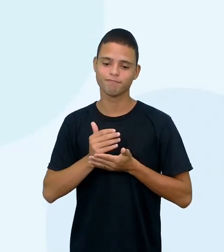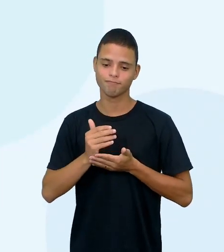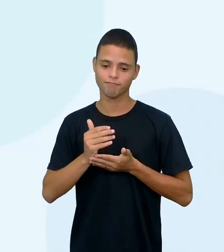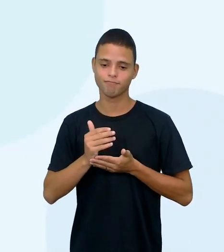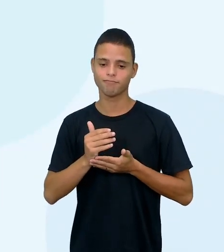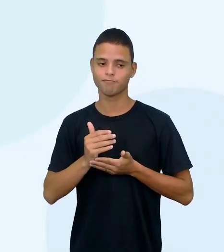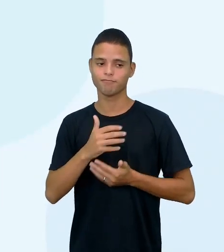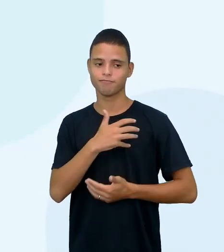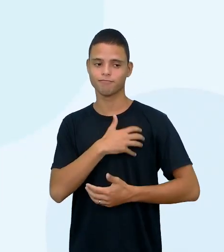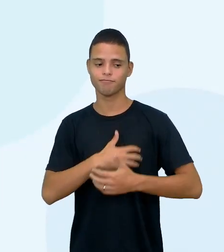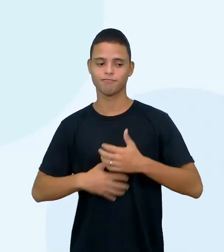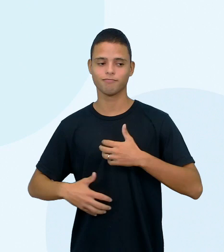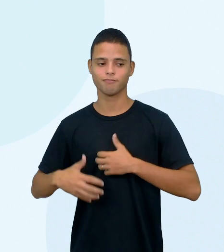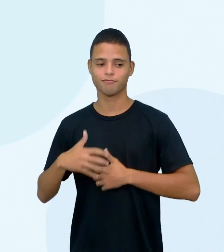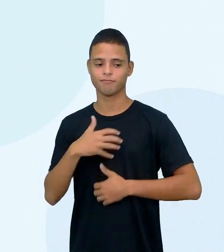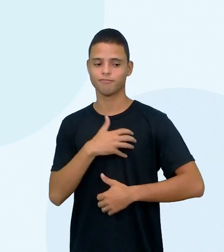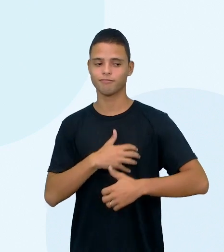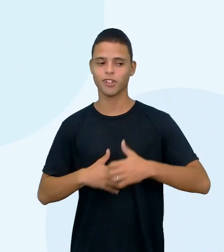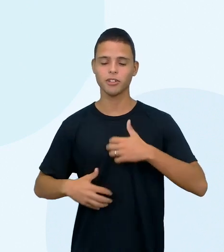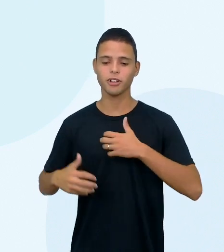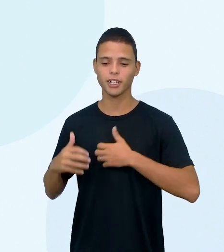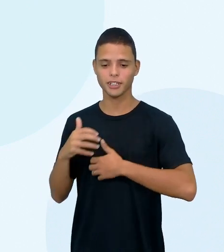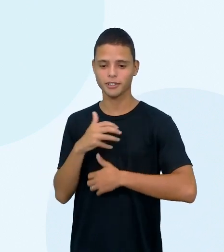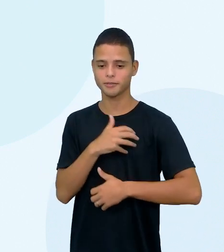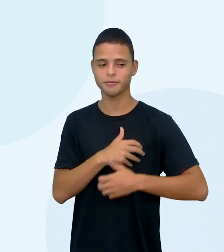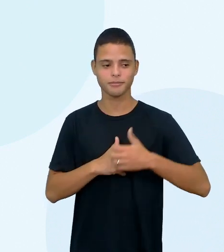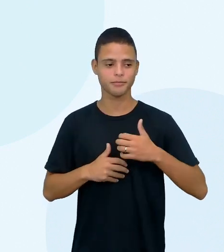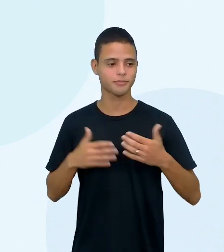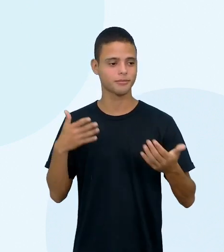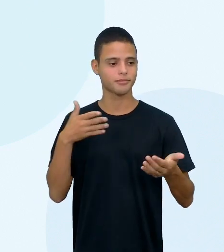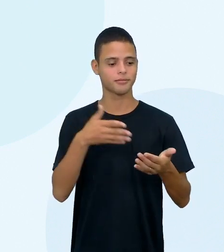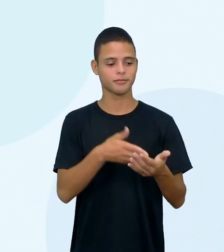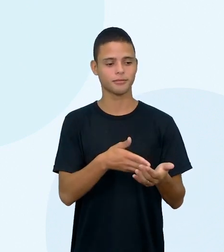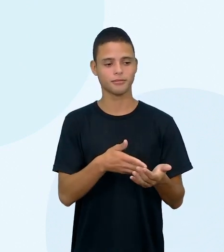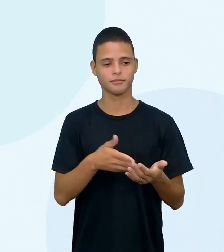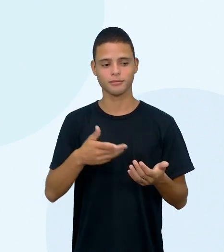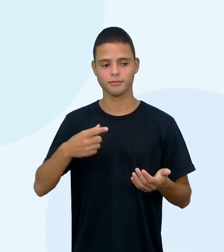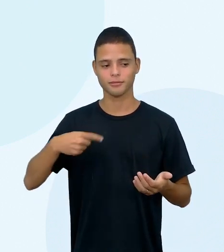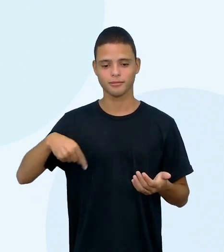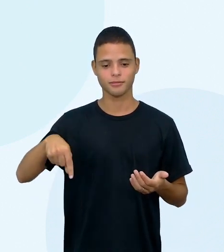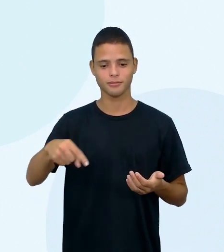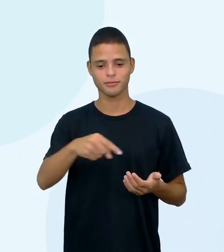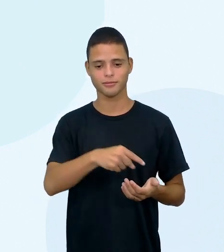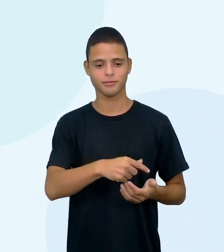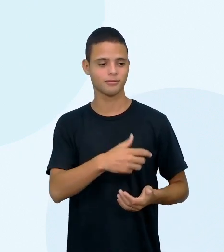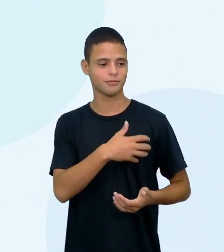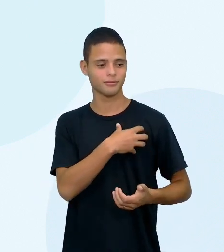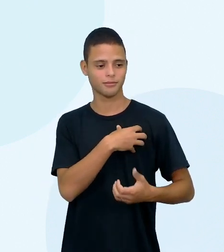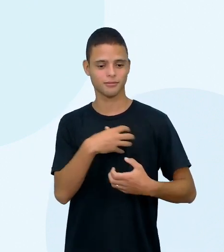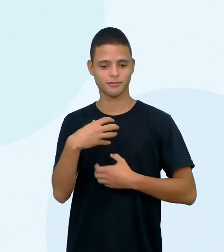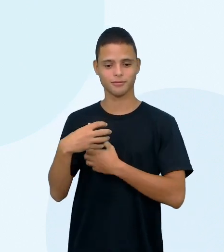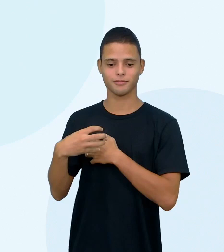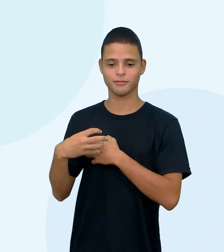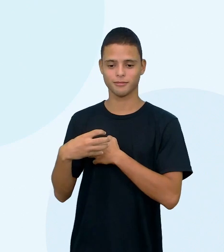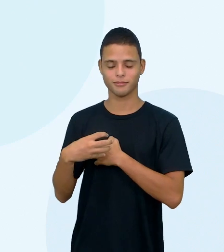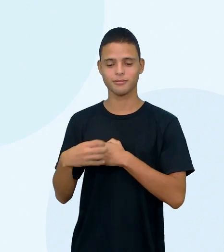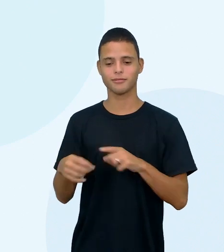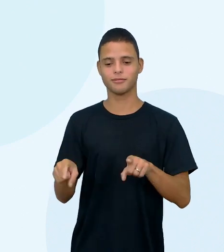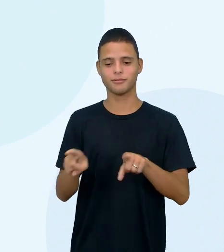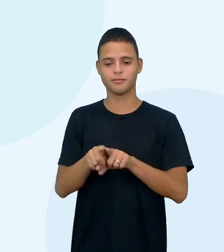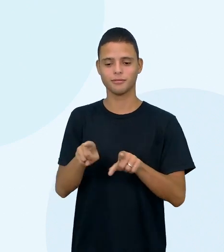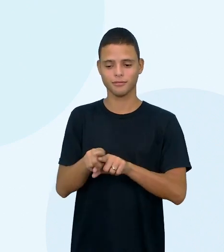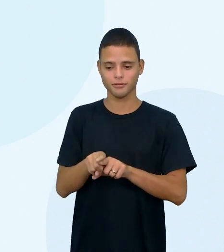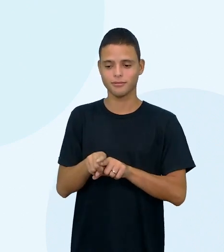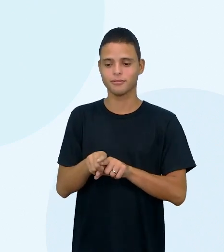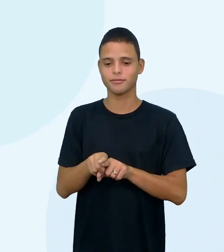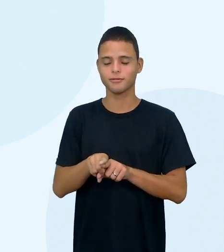né, passa pelo nosso tórax e chega ali no nosso abdômen. Então, por isso eu falo que é um canal